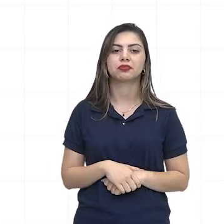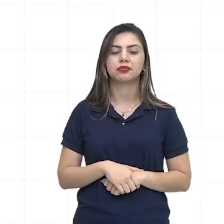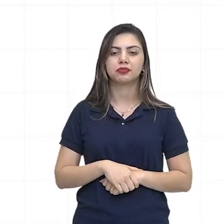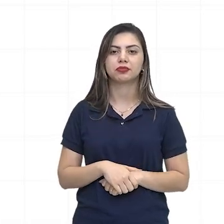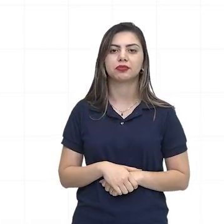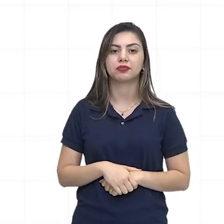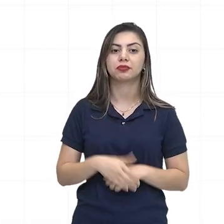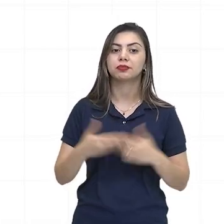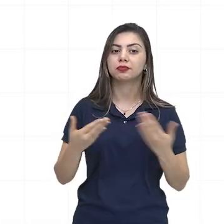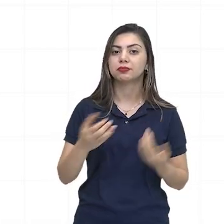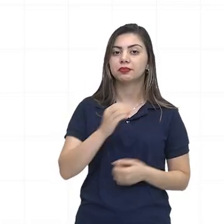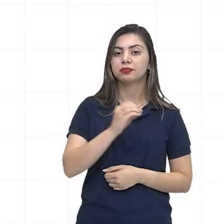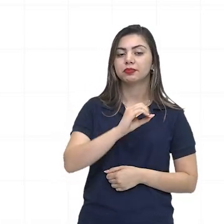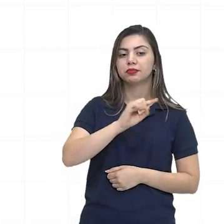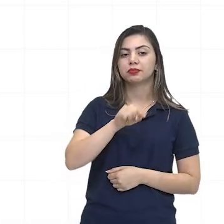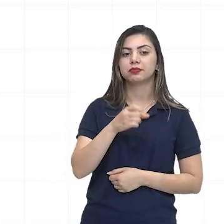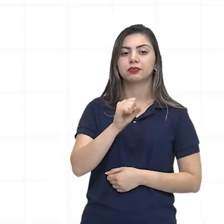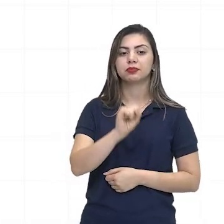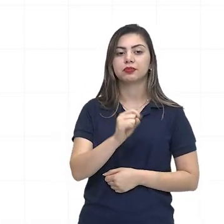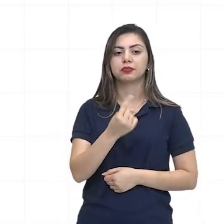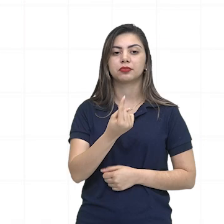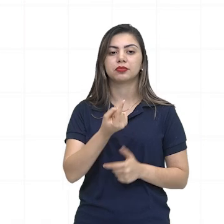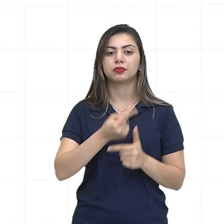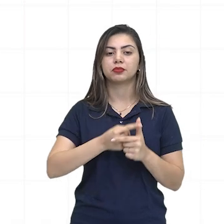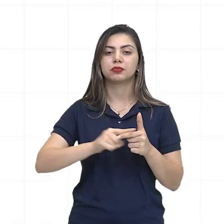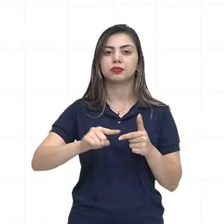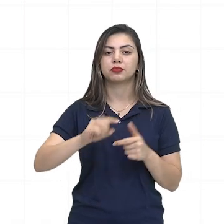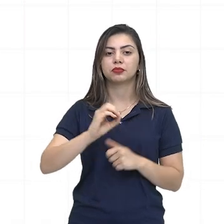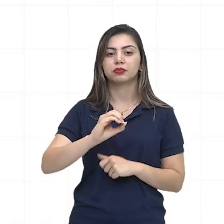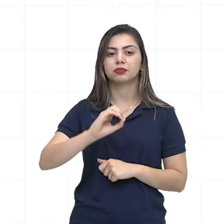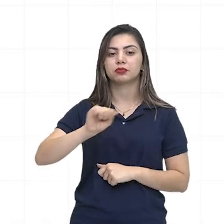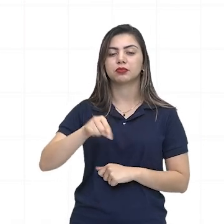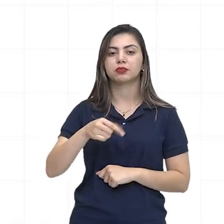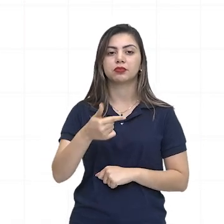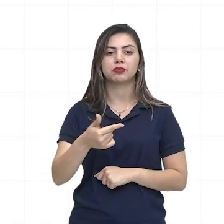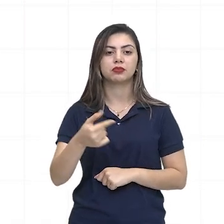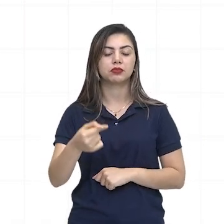Nós temos agora 0,81 dividido por